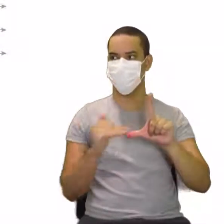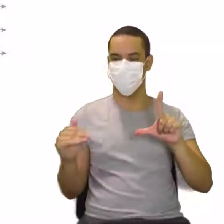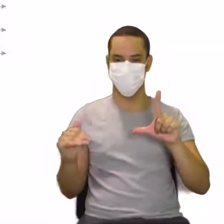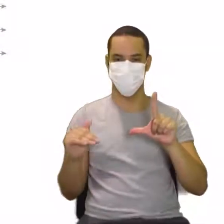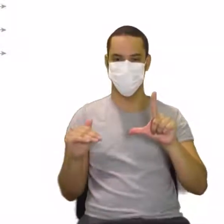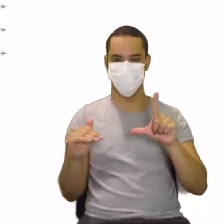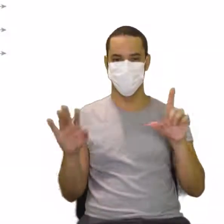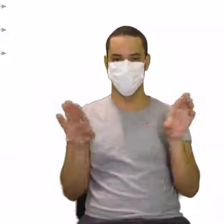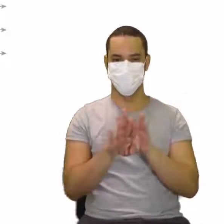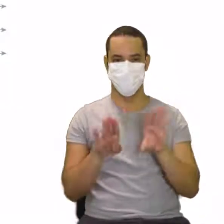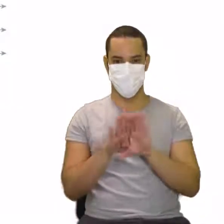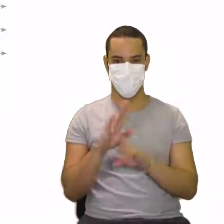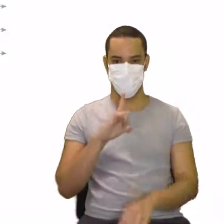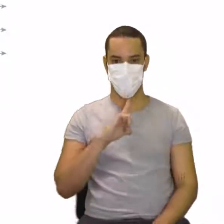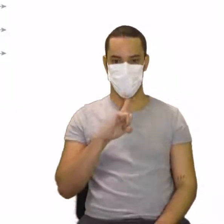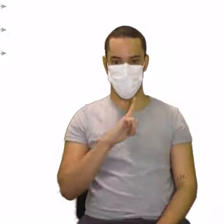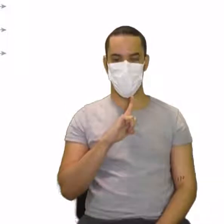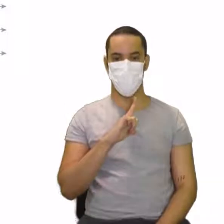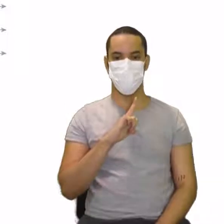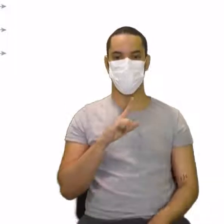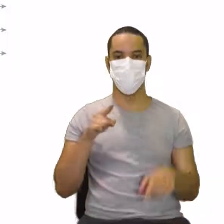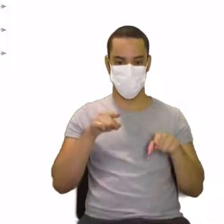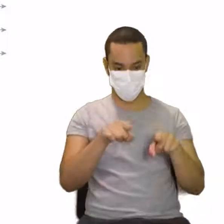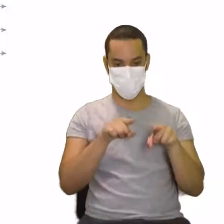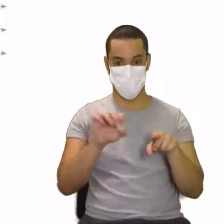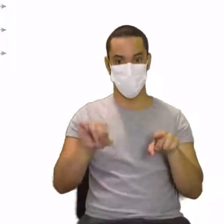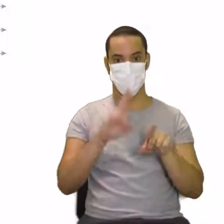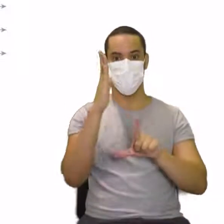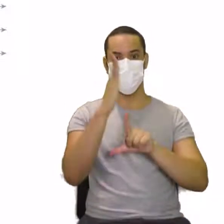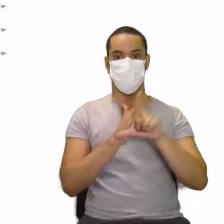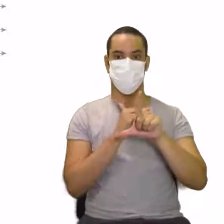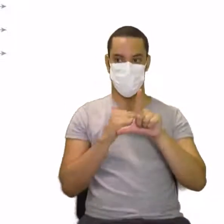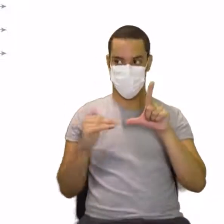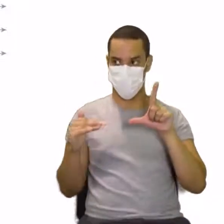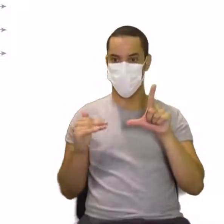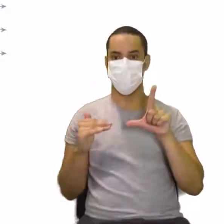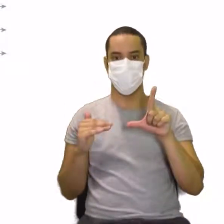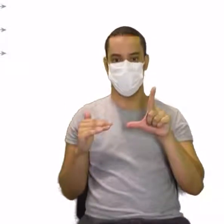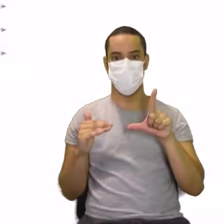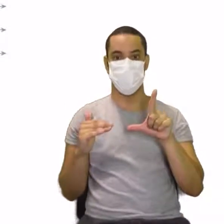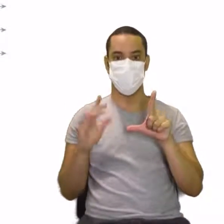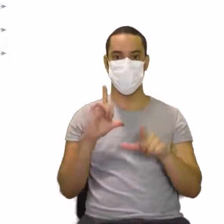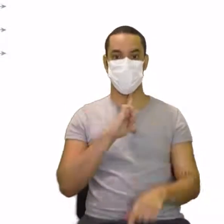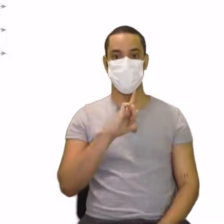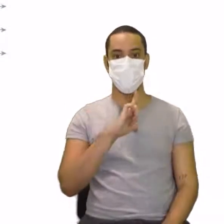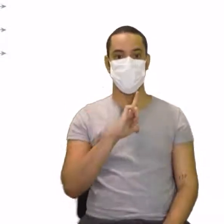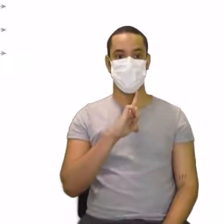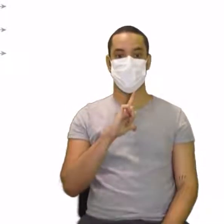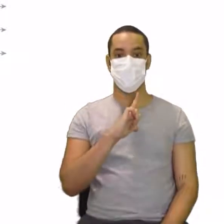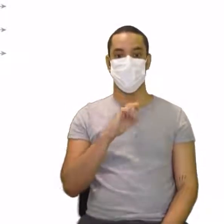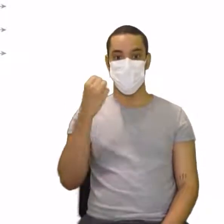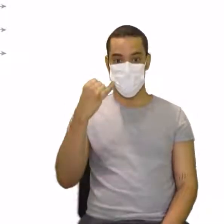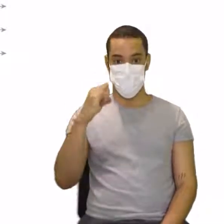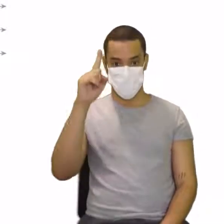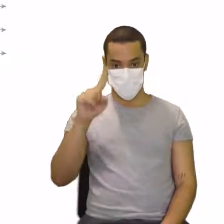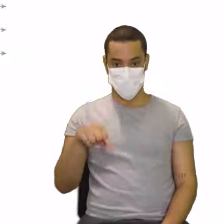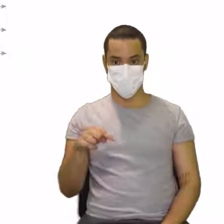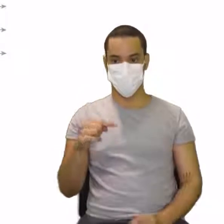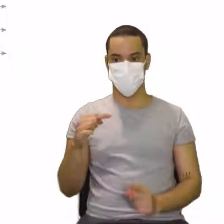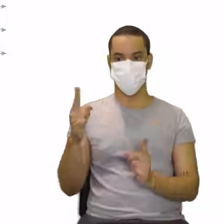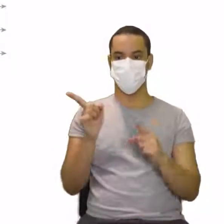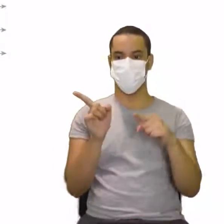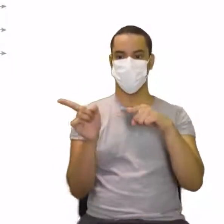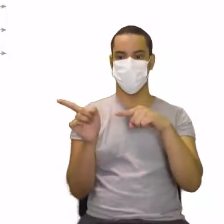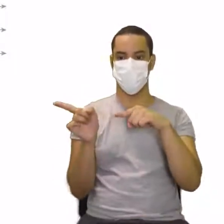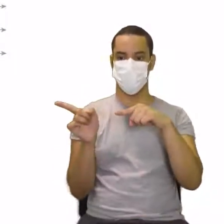campo, quando ela é perpendicular, ok? Então, nós temos esse caso aqui. Bom, quando é paralelo, a gente tem dois